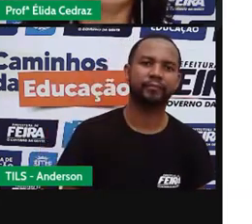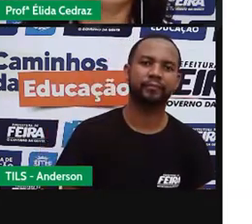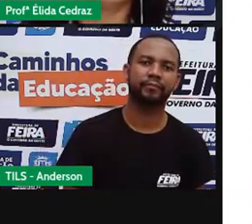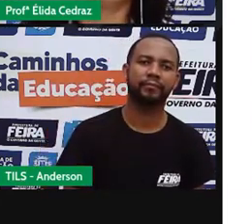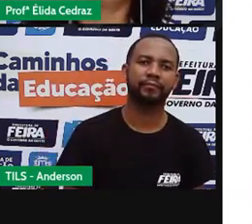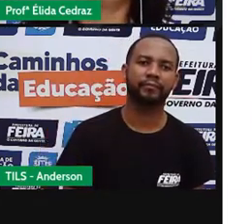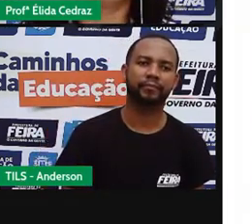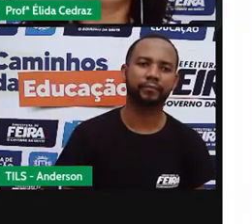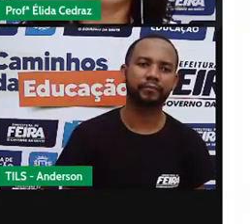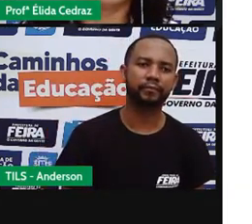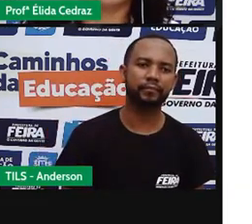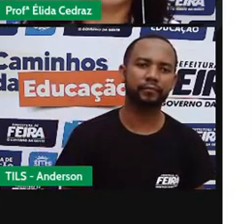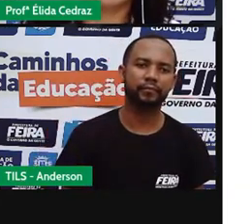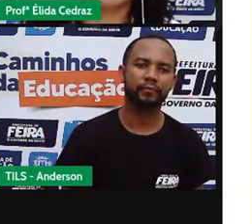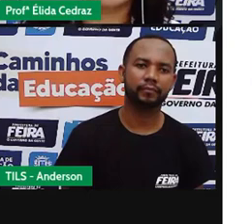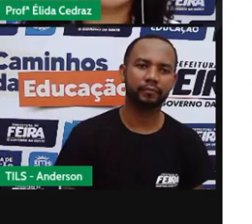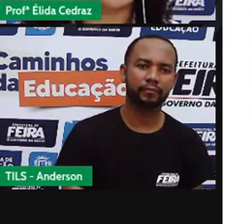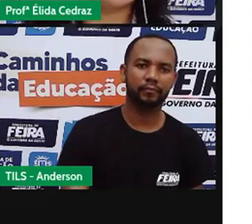Gado.